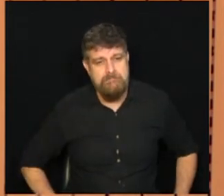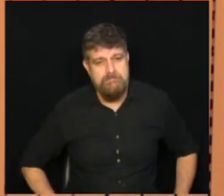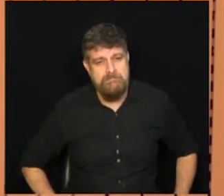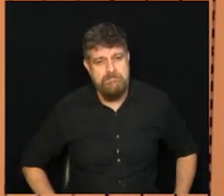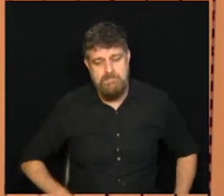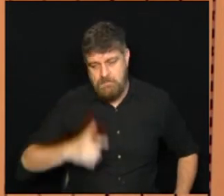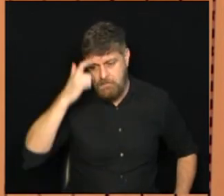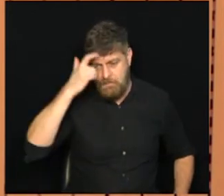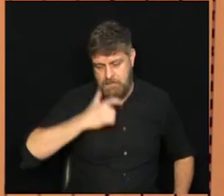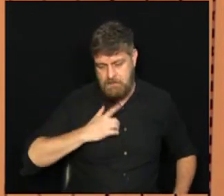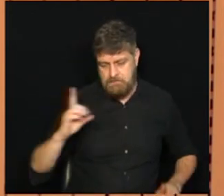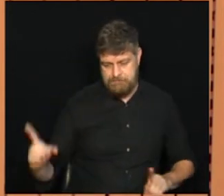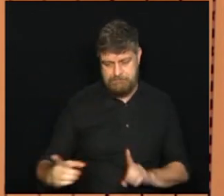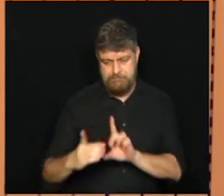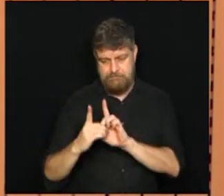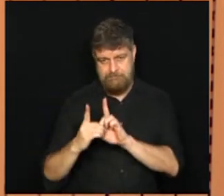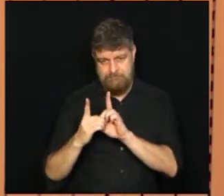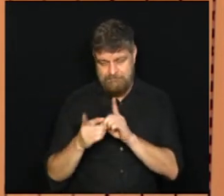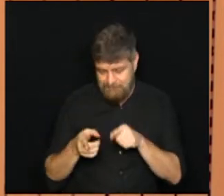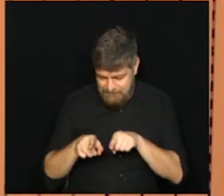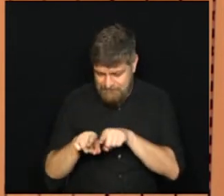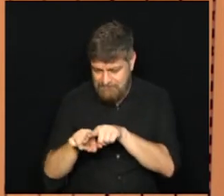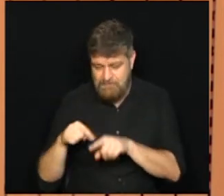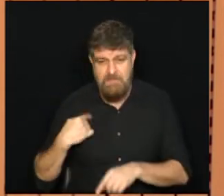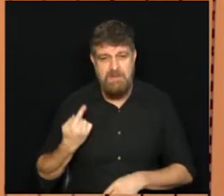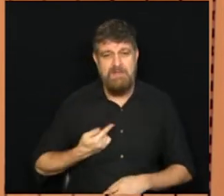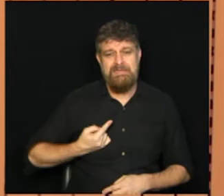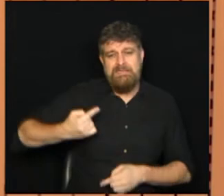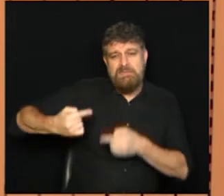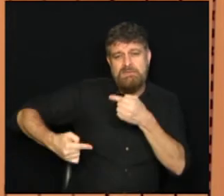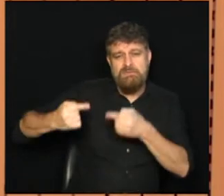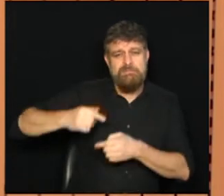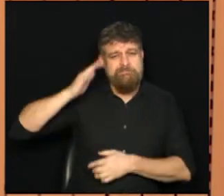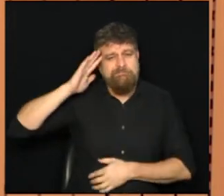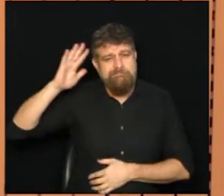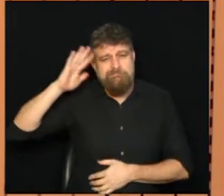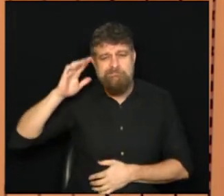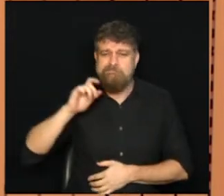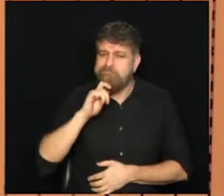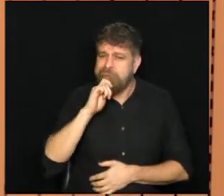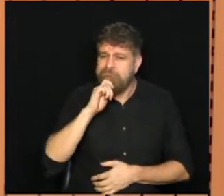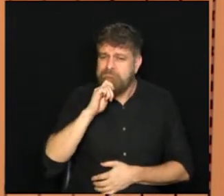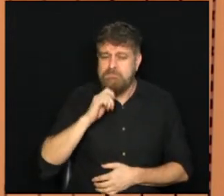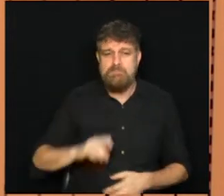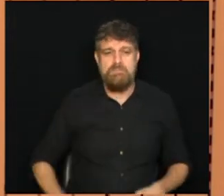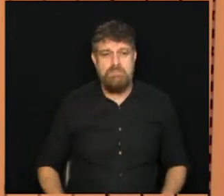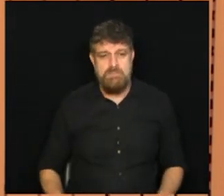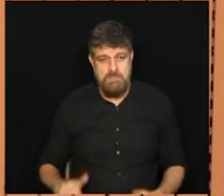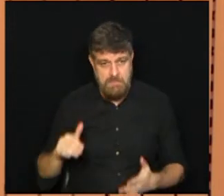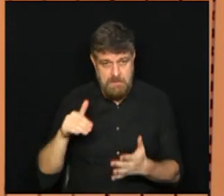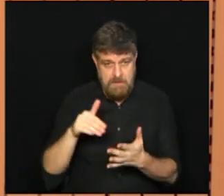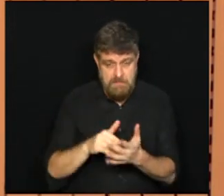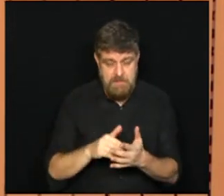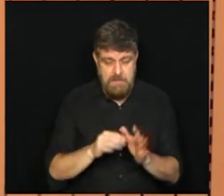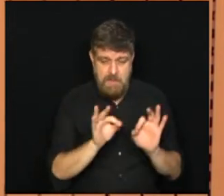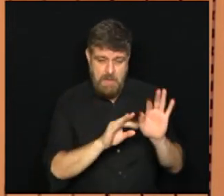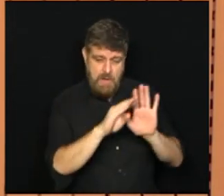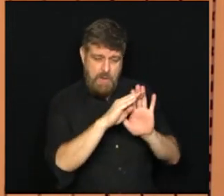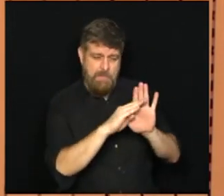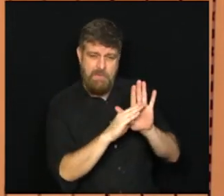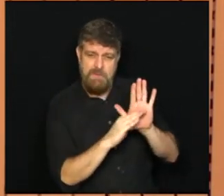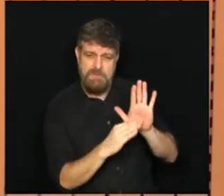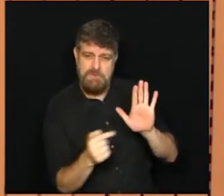Conte comigo também para a gente conseguir discutir, pensar, pautar, até mesmo alguns projetos